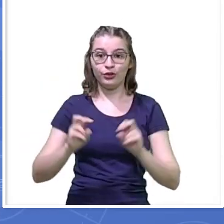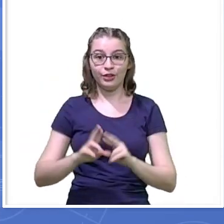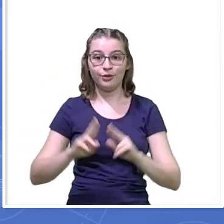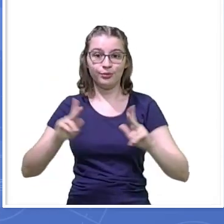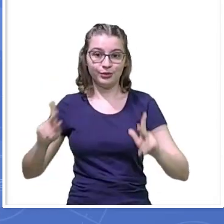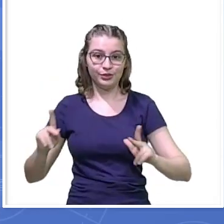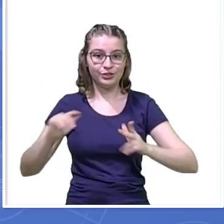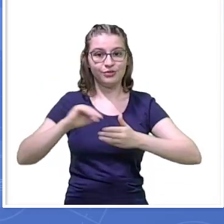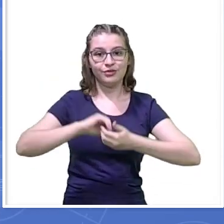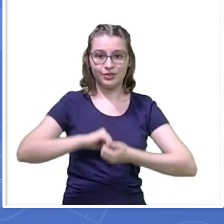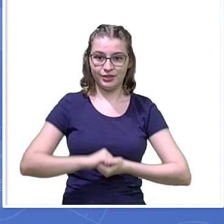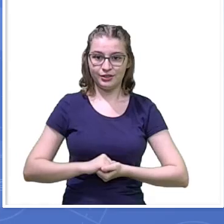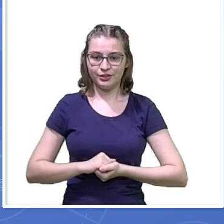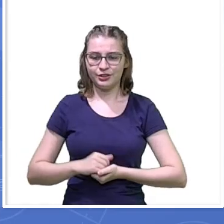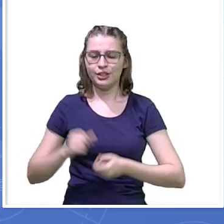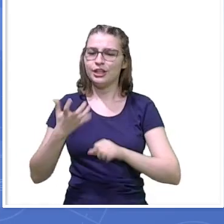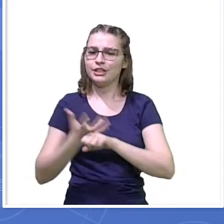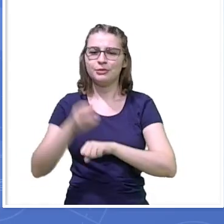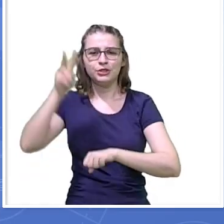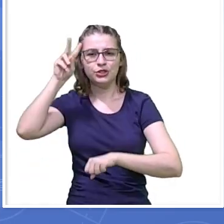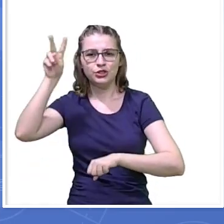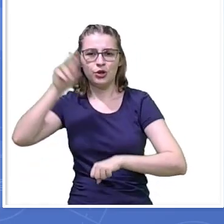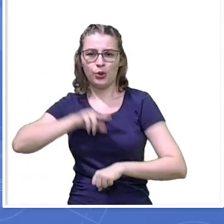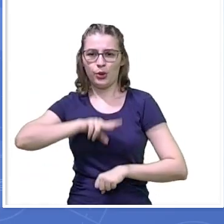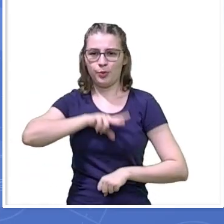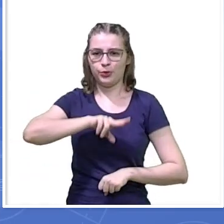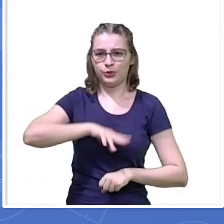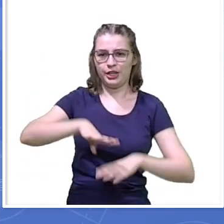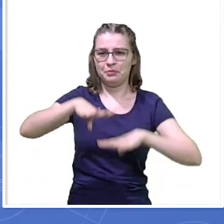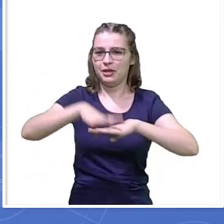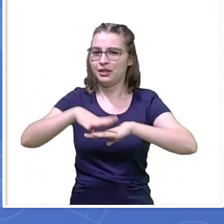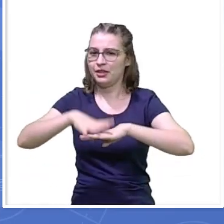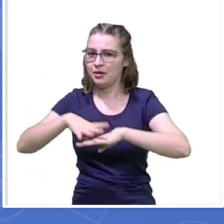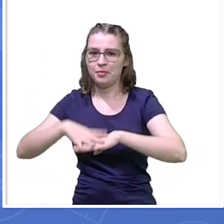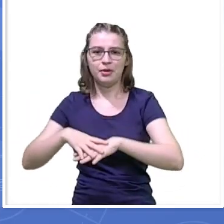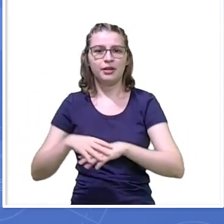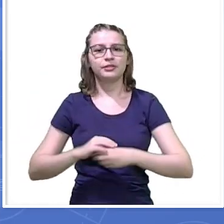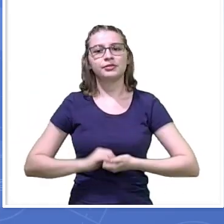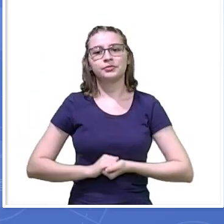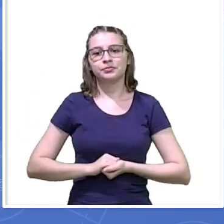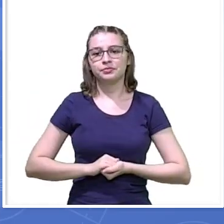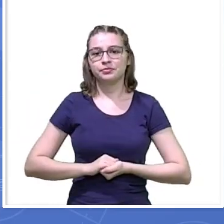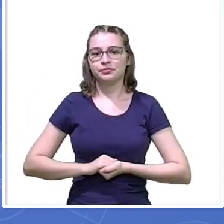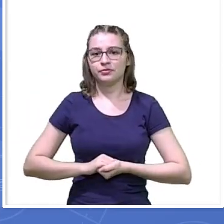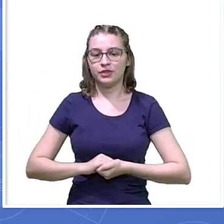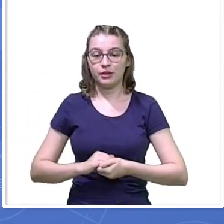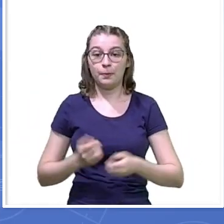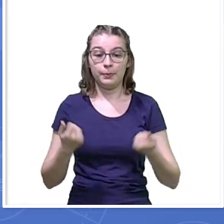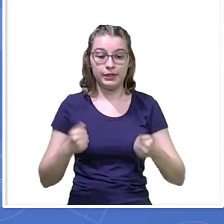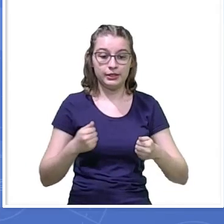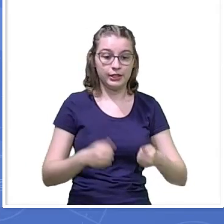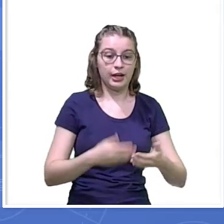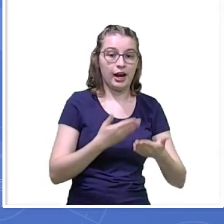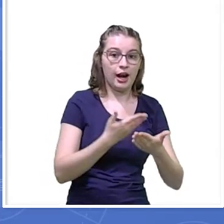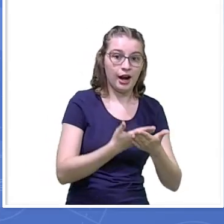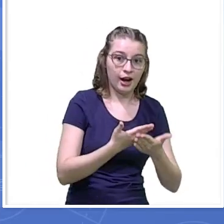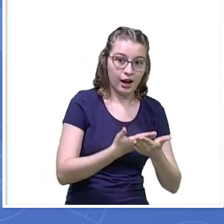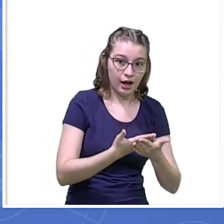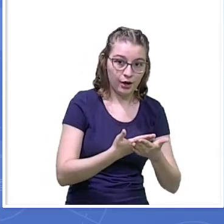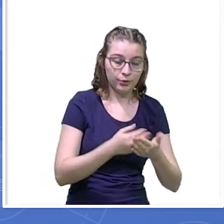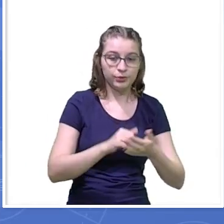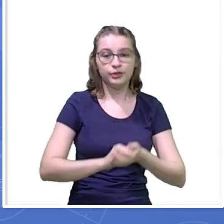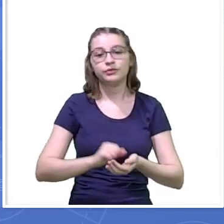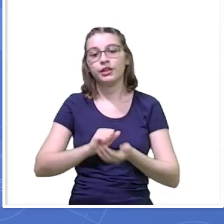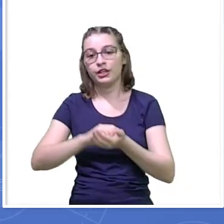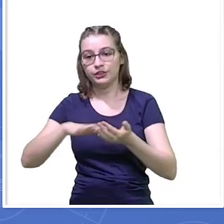né? História, português, matemática, e a lógica sempre vai ser essa, certo? Atividade, a atividade